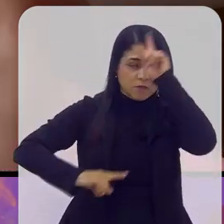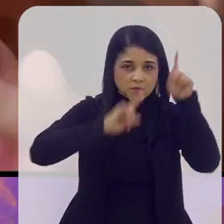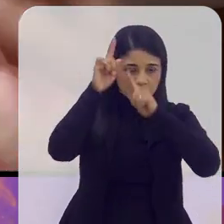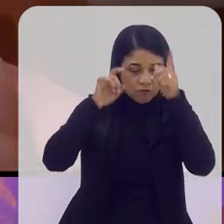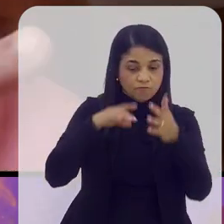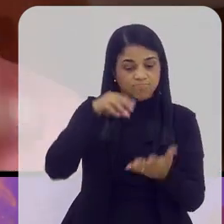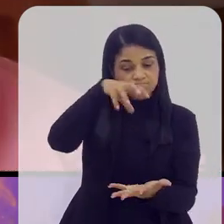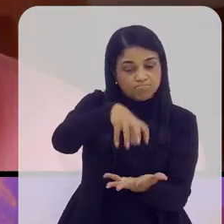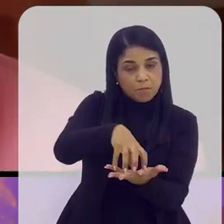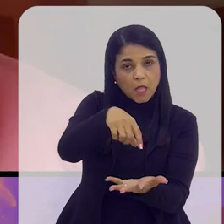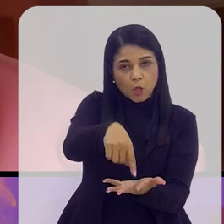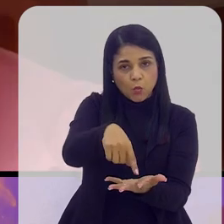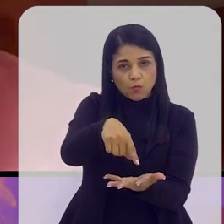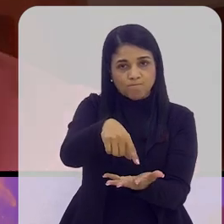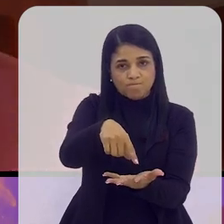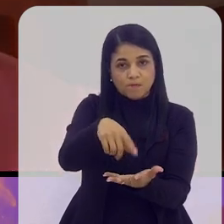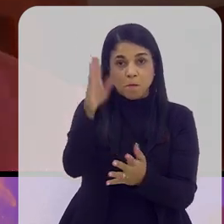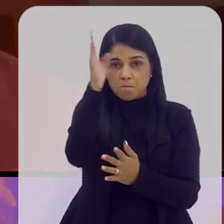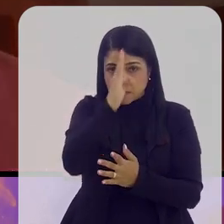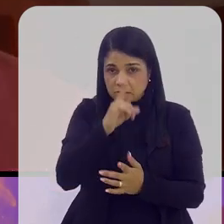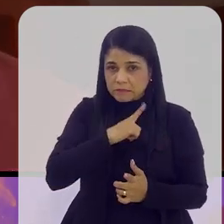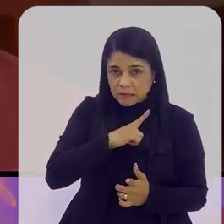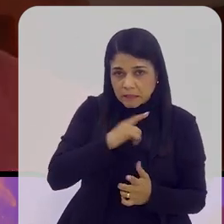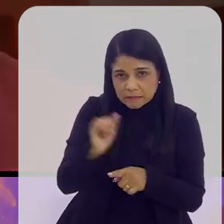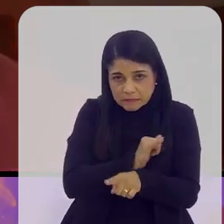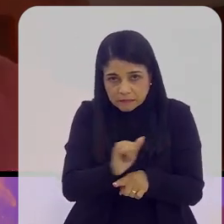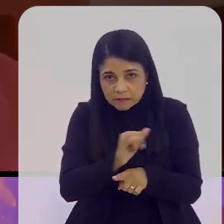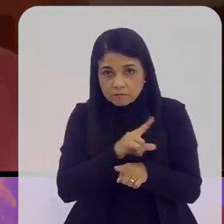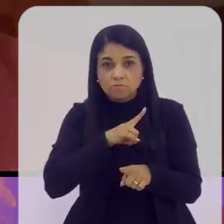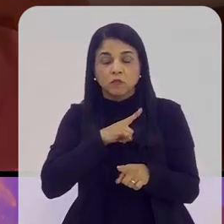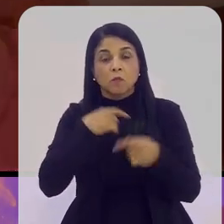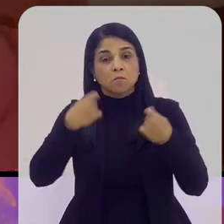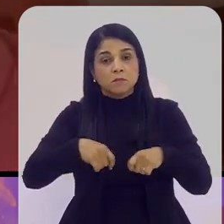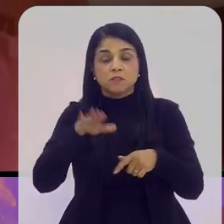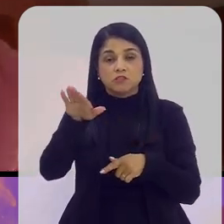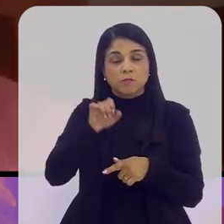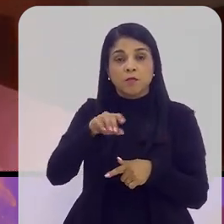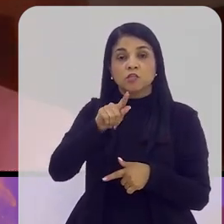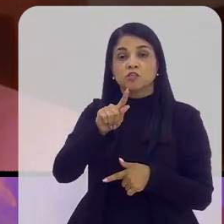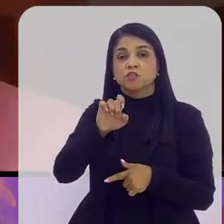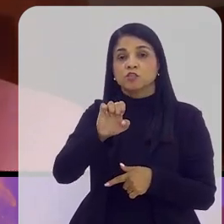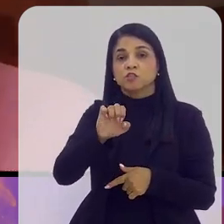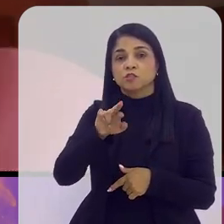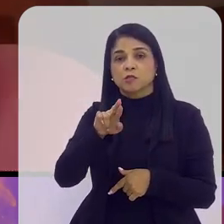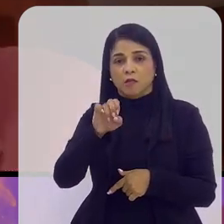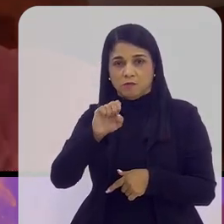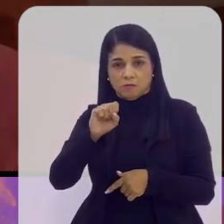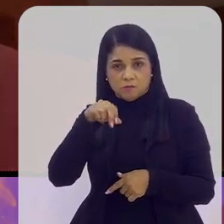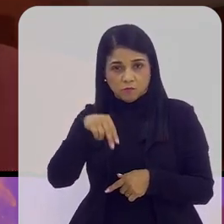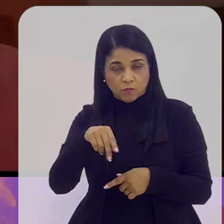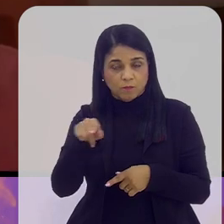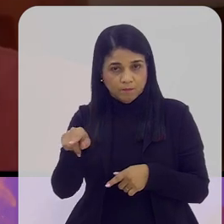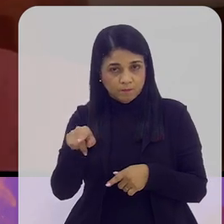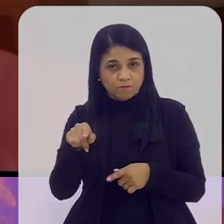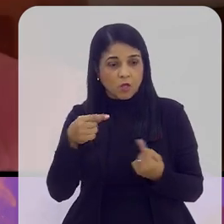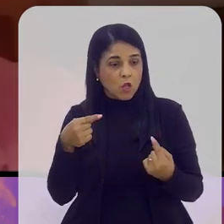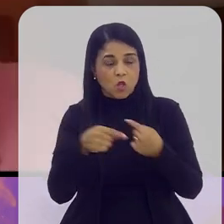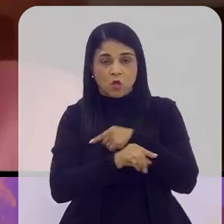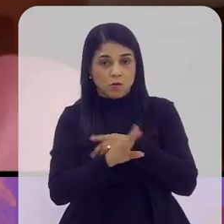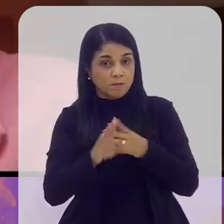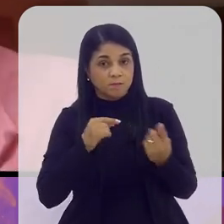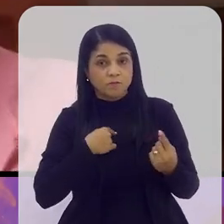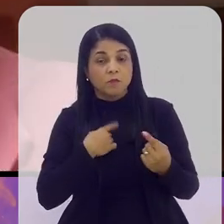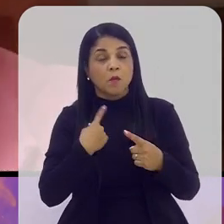à função criativa do meio-campo. O Brasil não tem meias? Tem. Tanto tem que o Gerson foi convocado. E muita gente criticou a convocação do